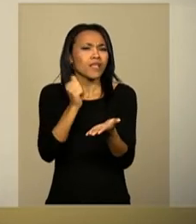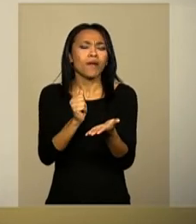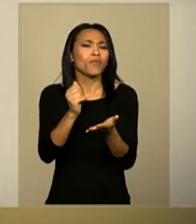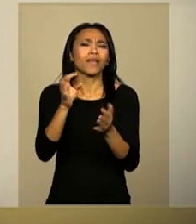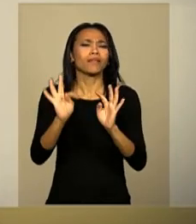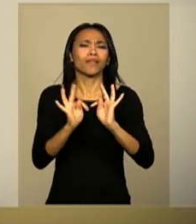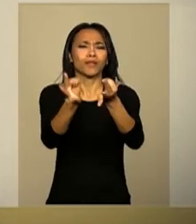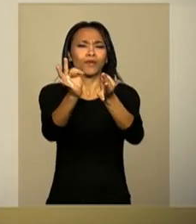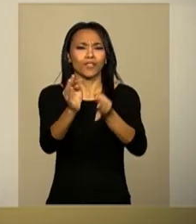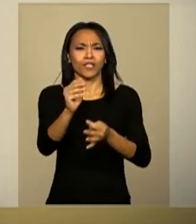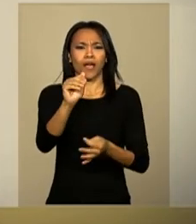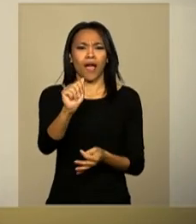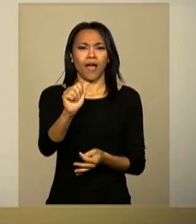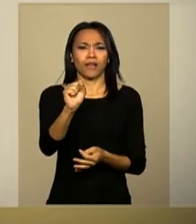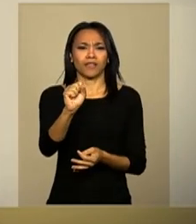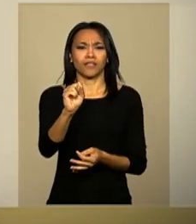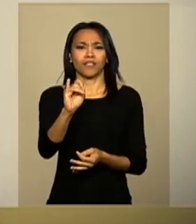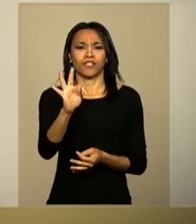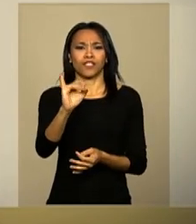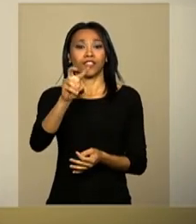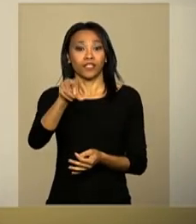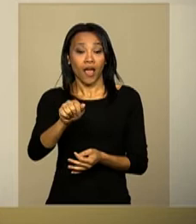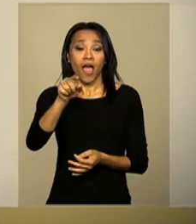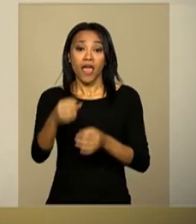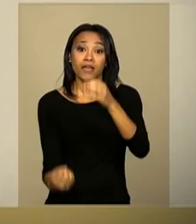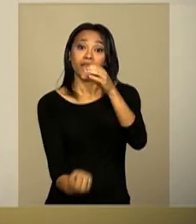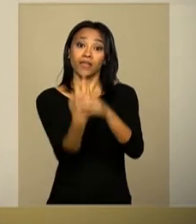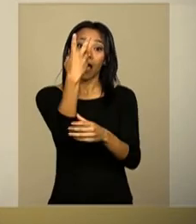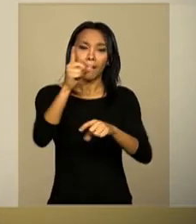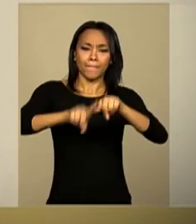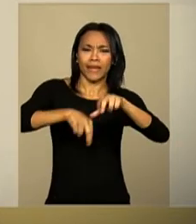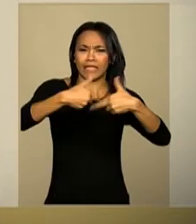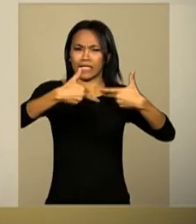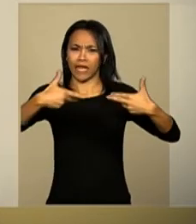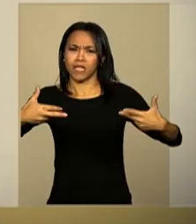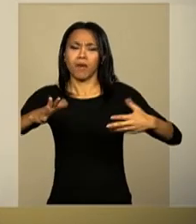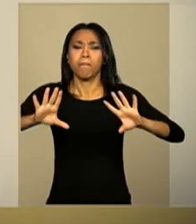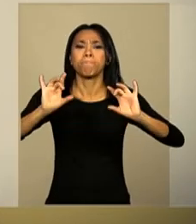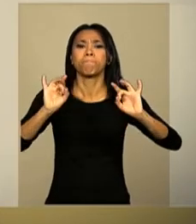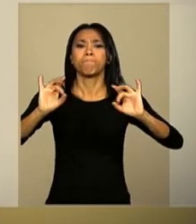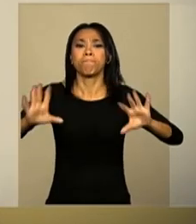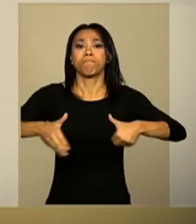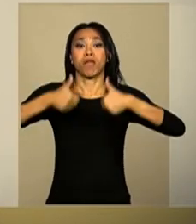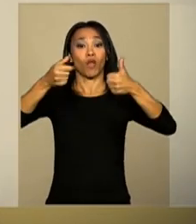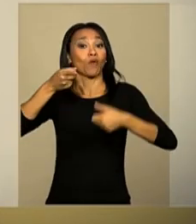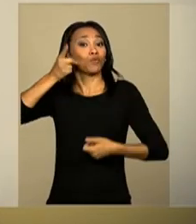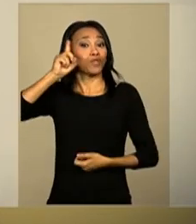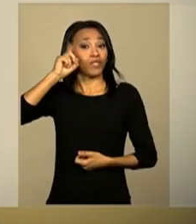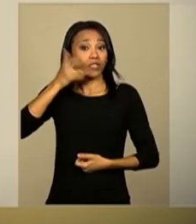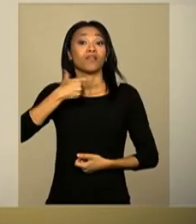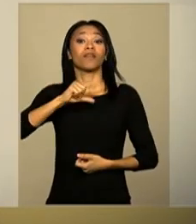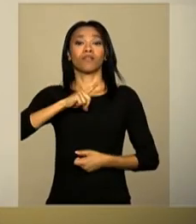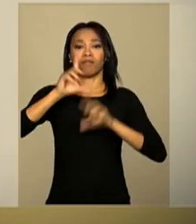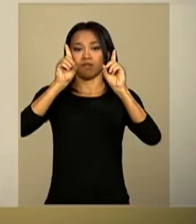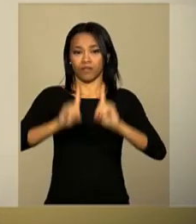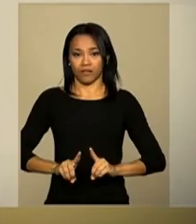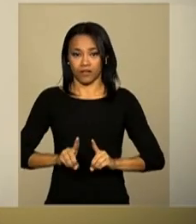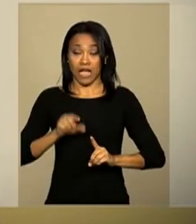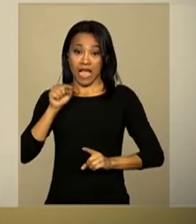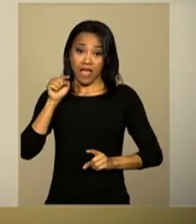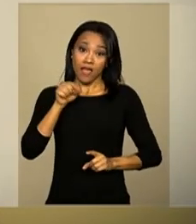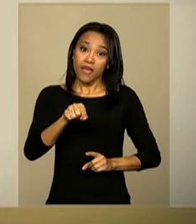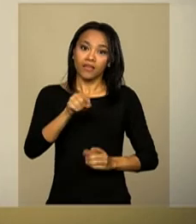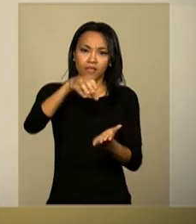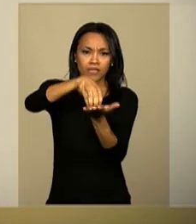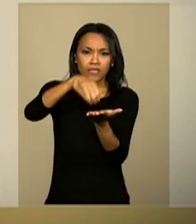tecnologia assistiva Max é o desenvolvimento de produtos e serviços para melhorar o dia a dia das pessoas com deficiência além